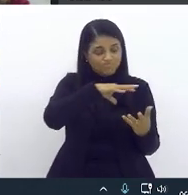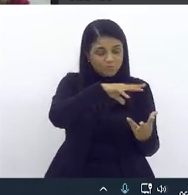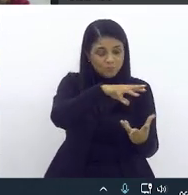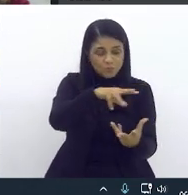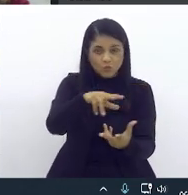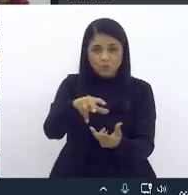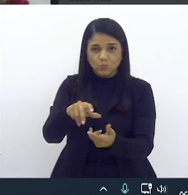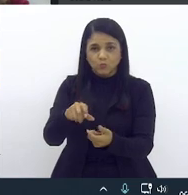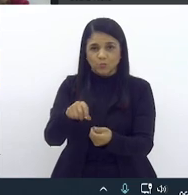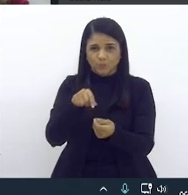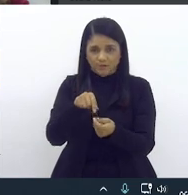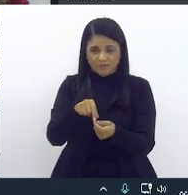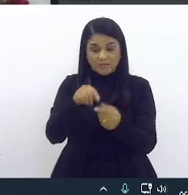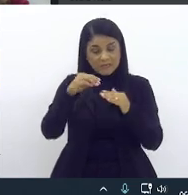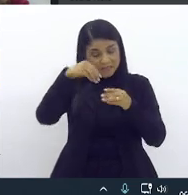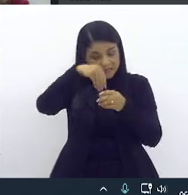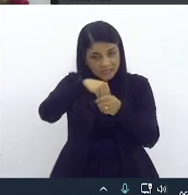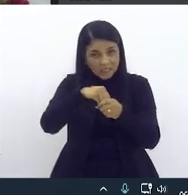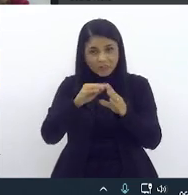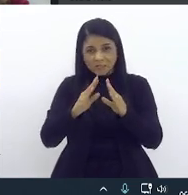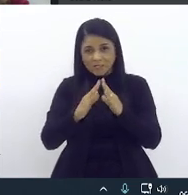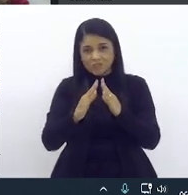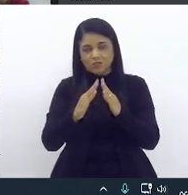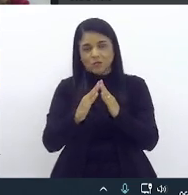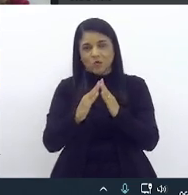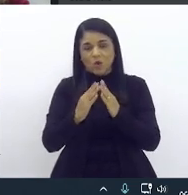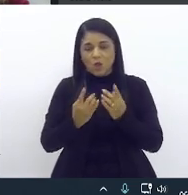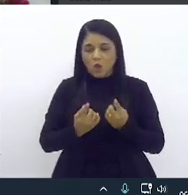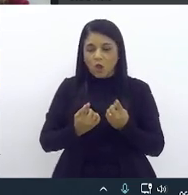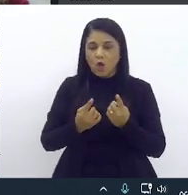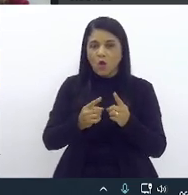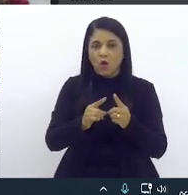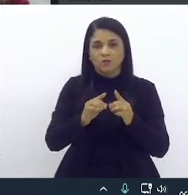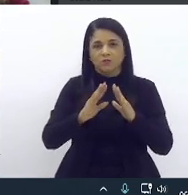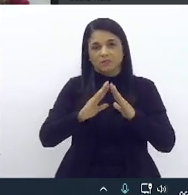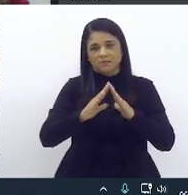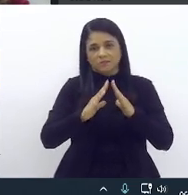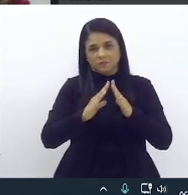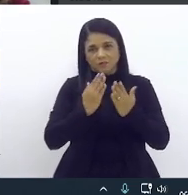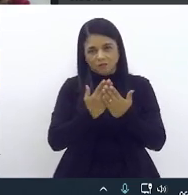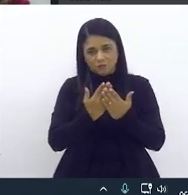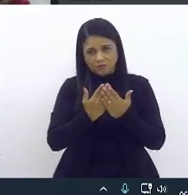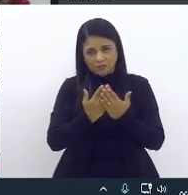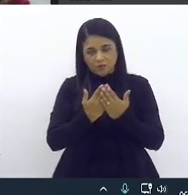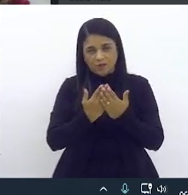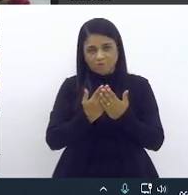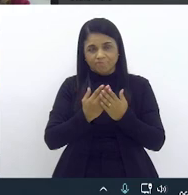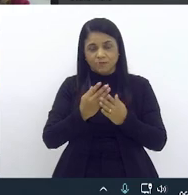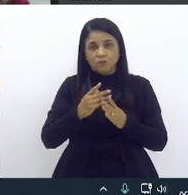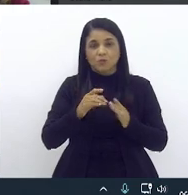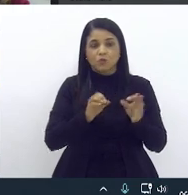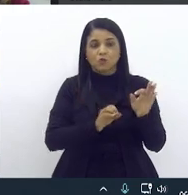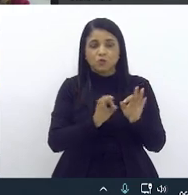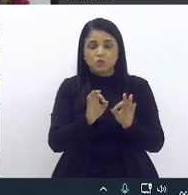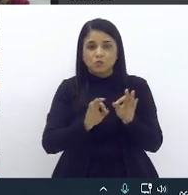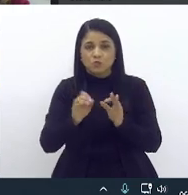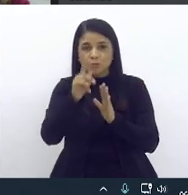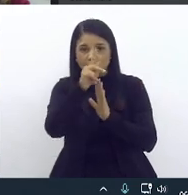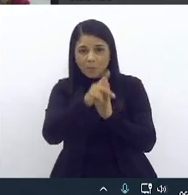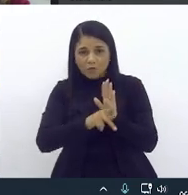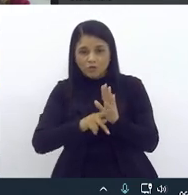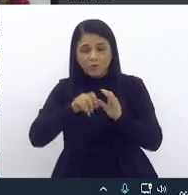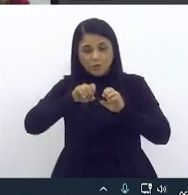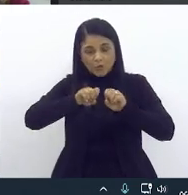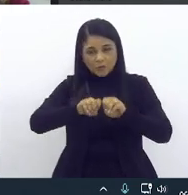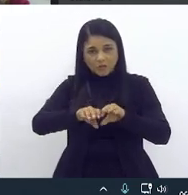que combate a escola, que combate o processo educacional e que